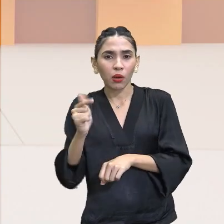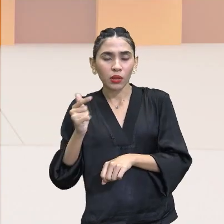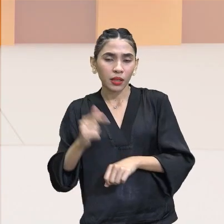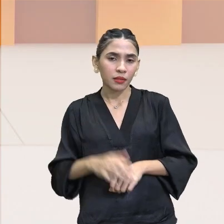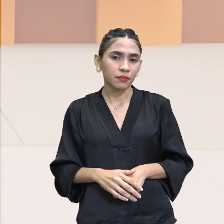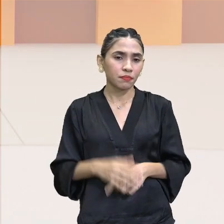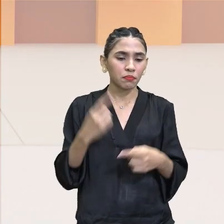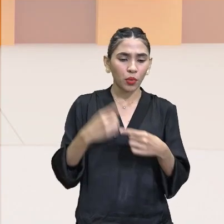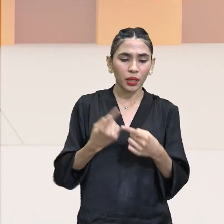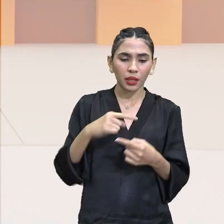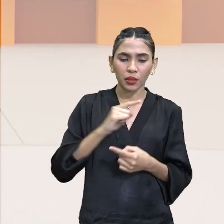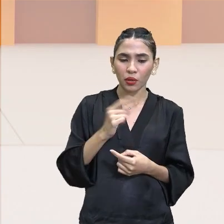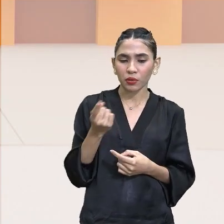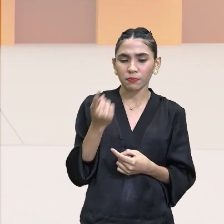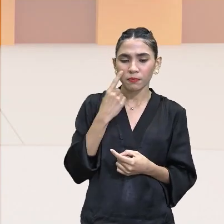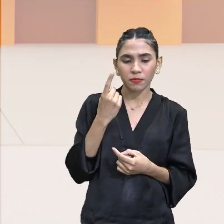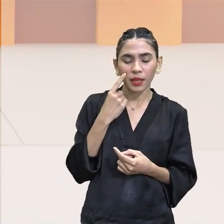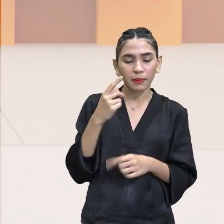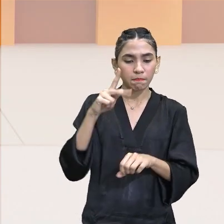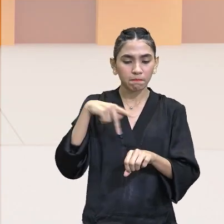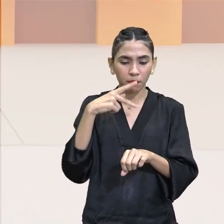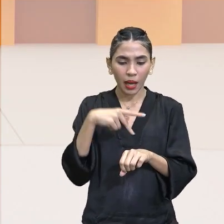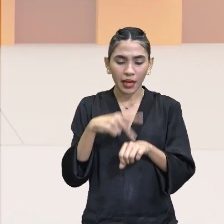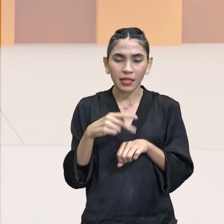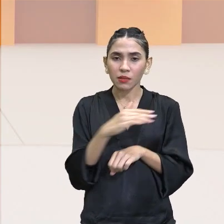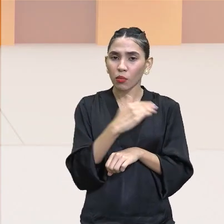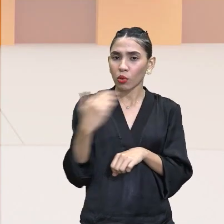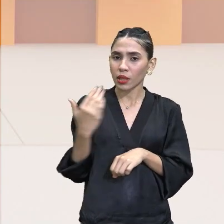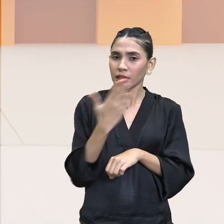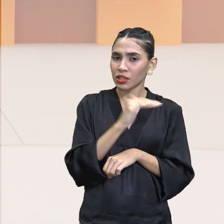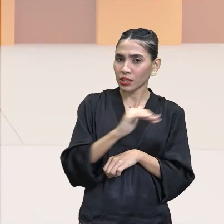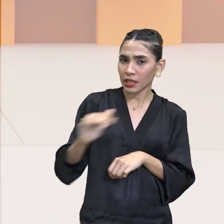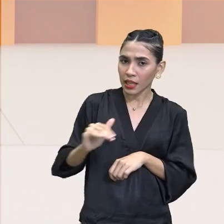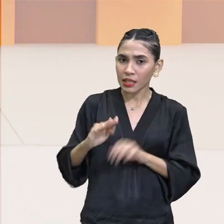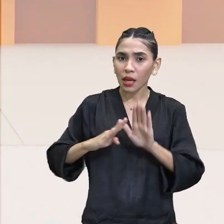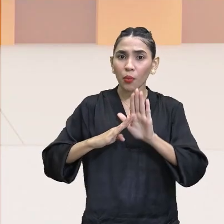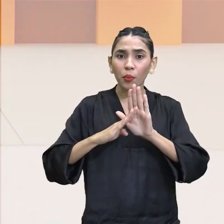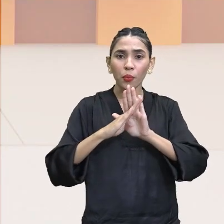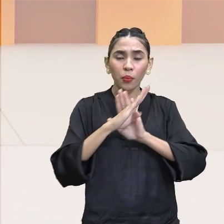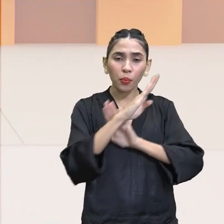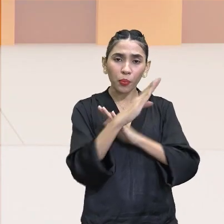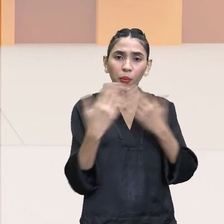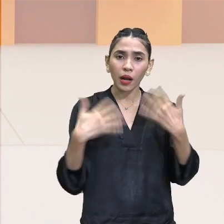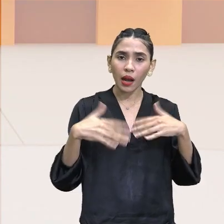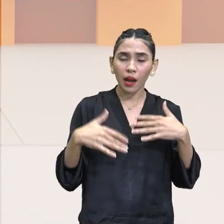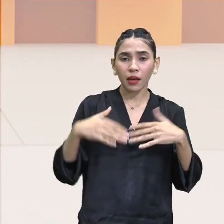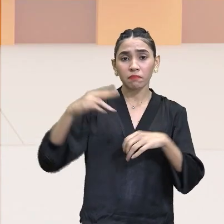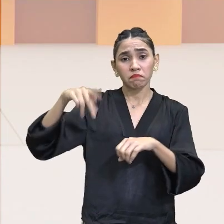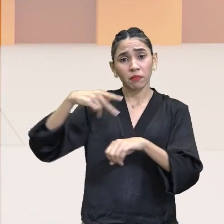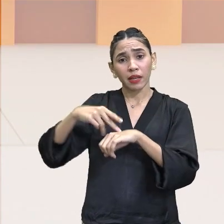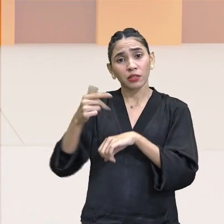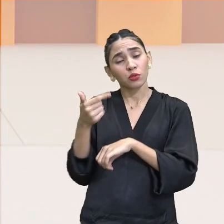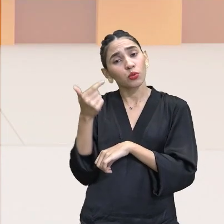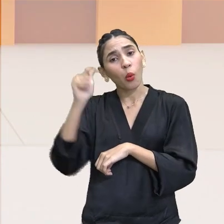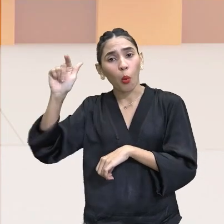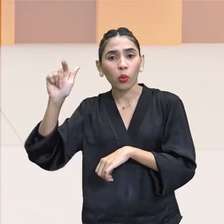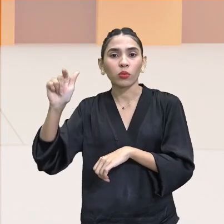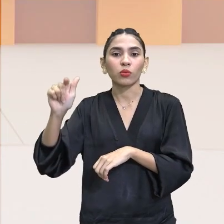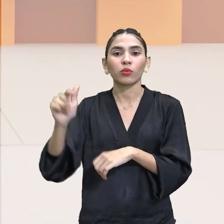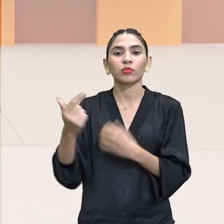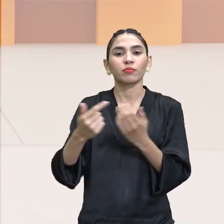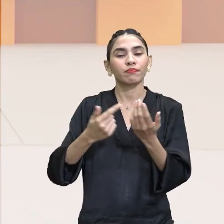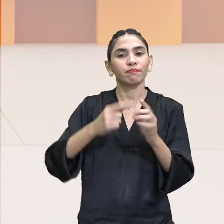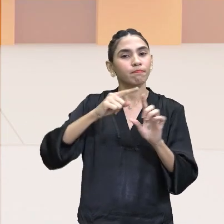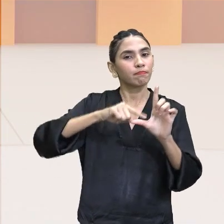que a gente ainda observa países com mortalidade infantil tão alta, enquanto tem países ali onde ainda esses níveis